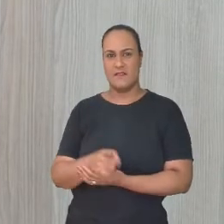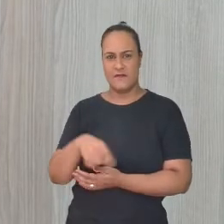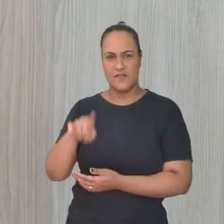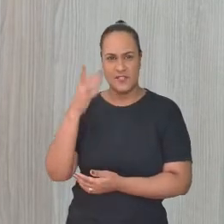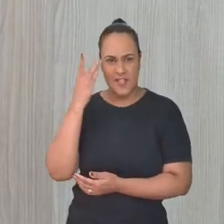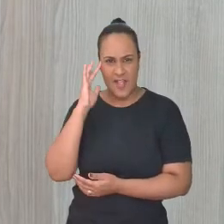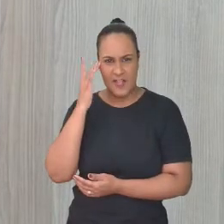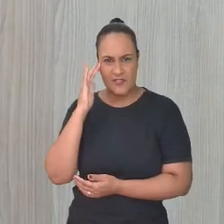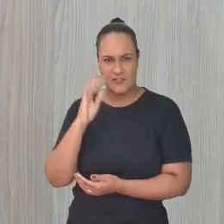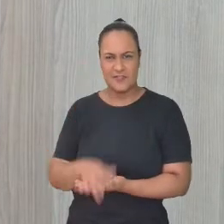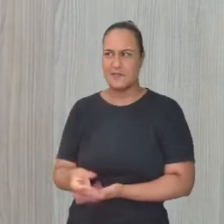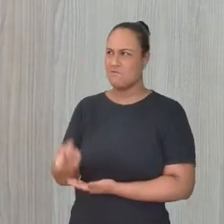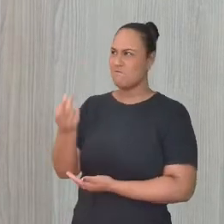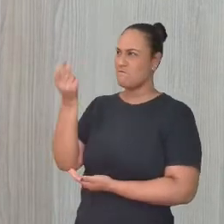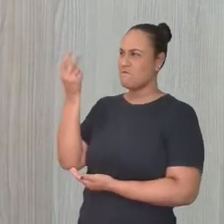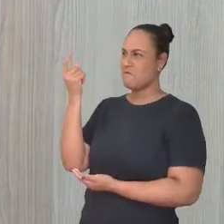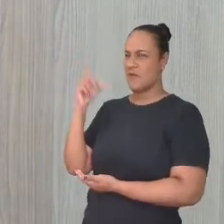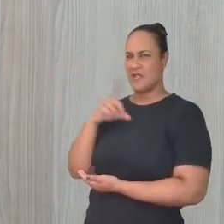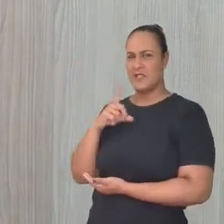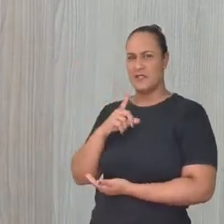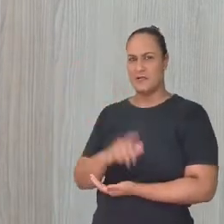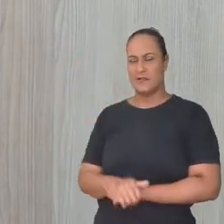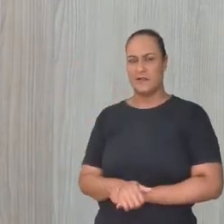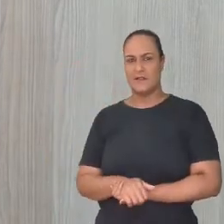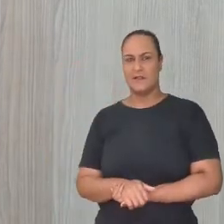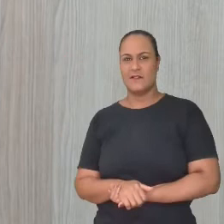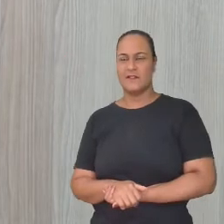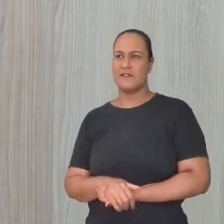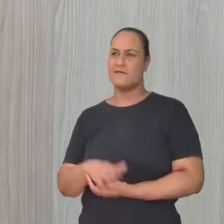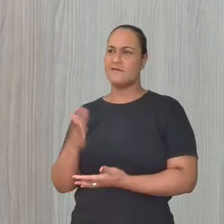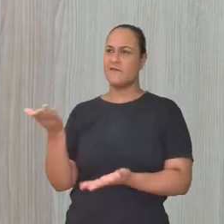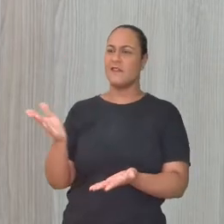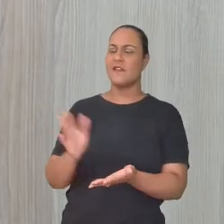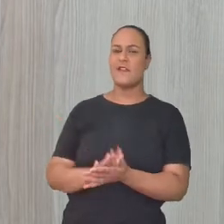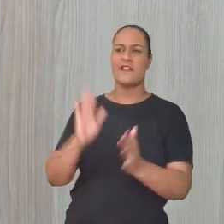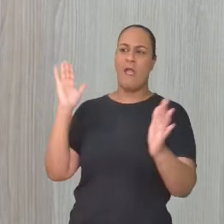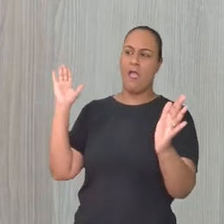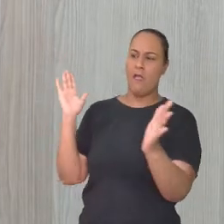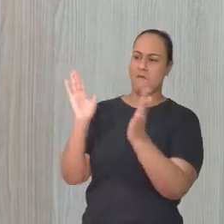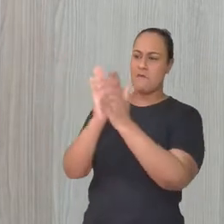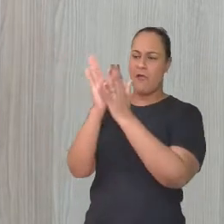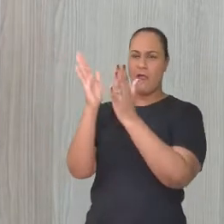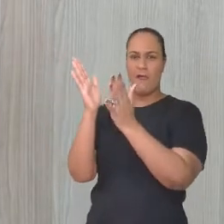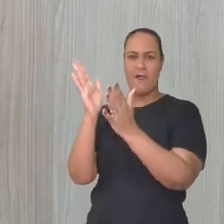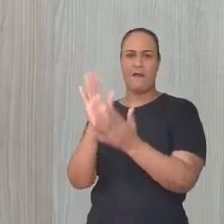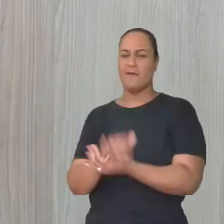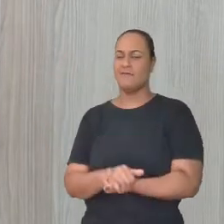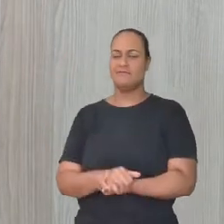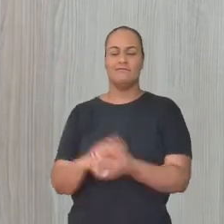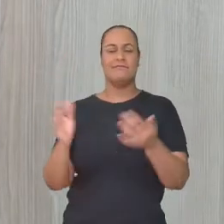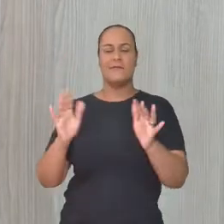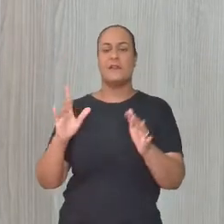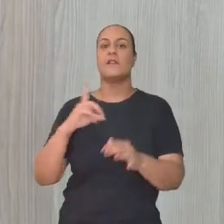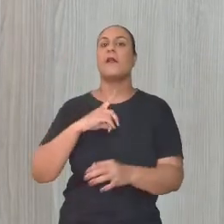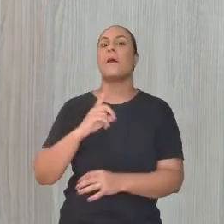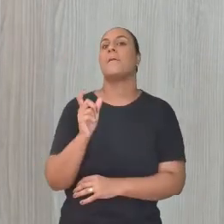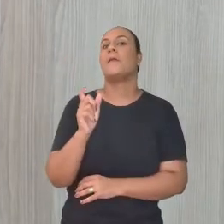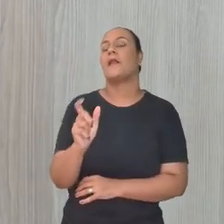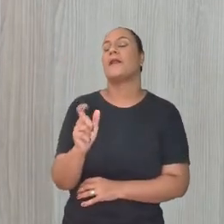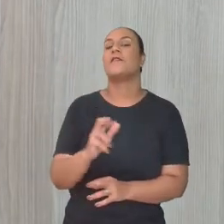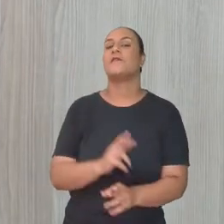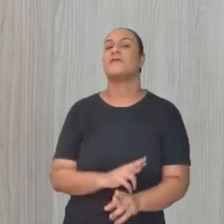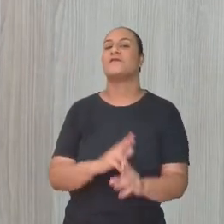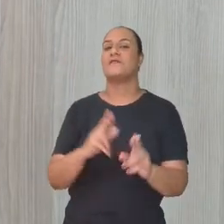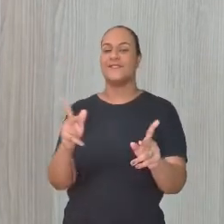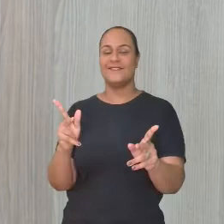igual a gente que você fala? Você tá aí, meu filho, hoje é bem comum no show, professor, negócio de cuida, não sei o que, chama,